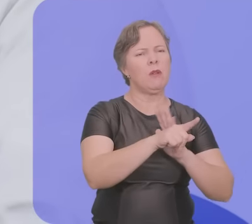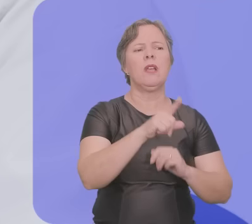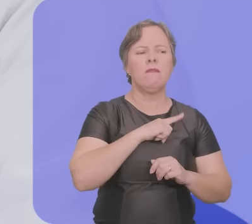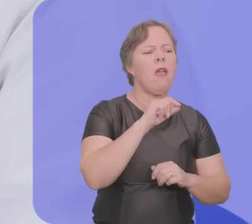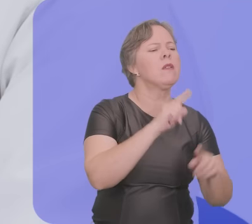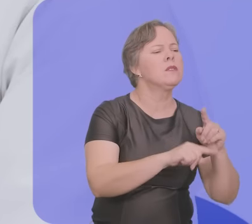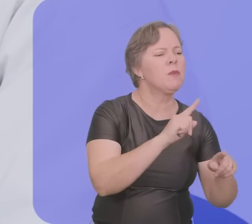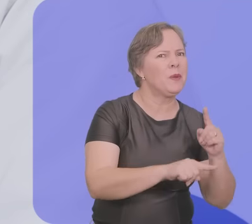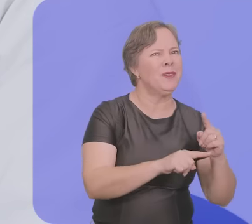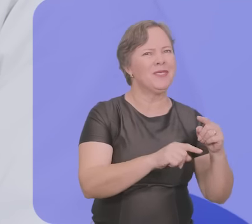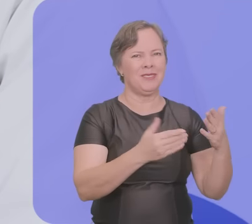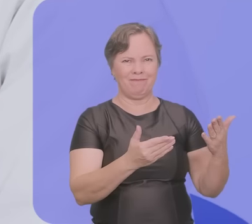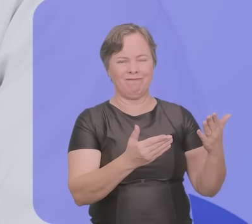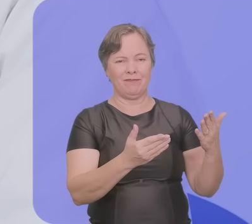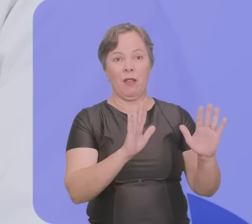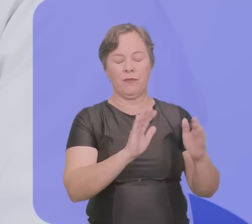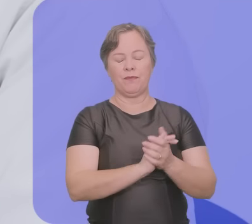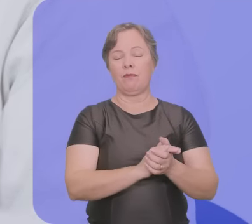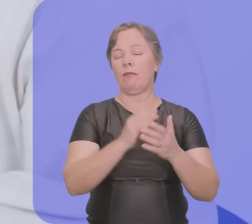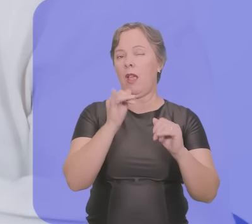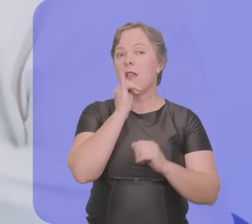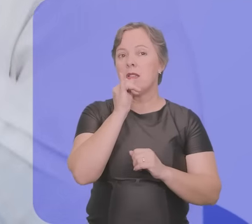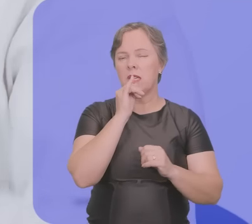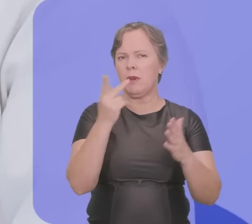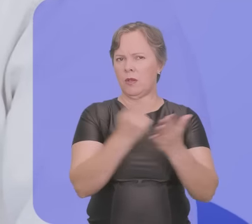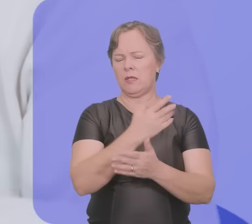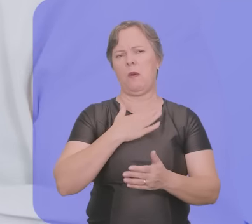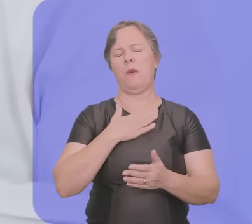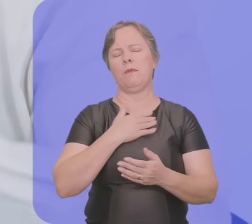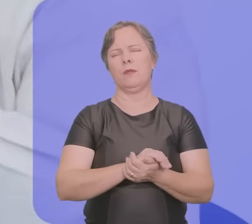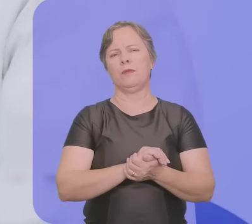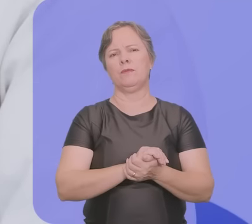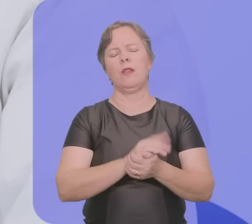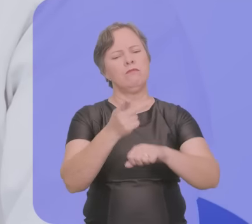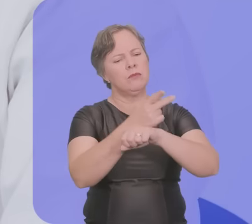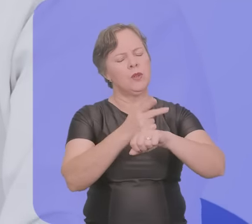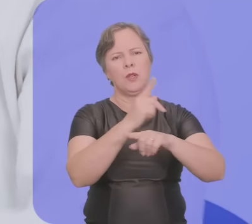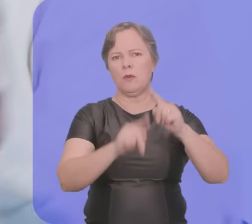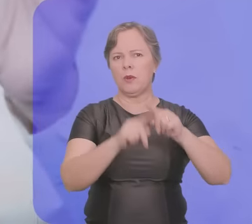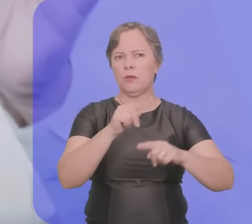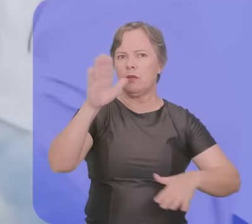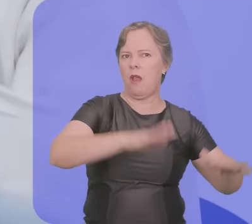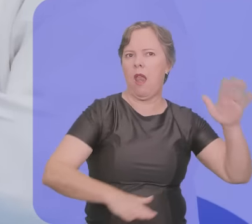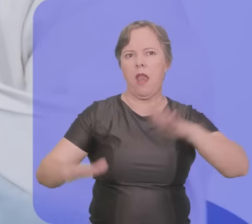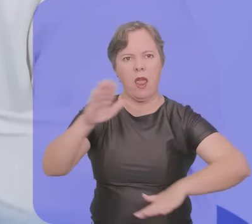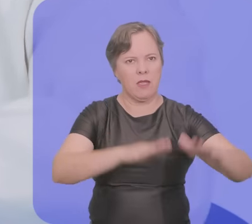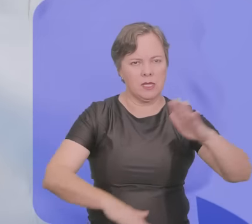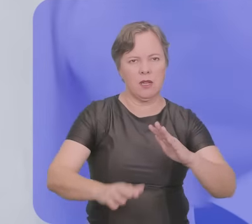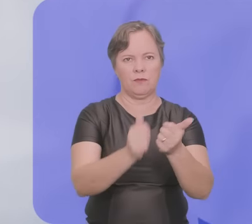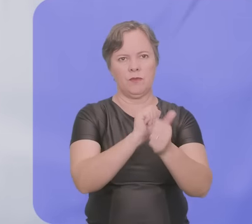determinado produto, né? Uma vez eu estava procurando um produto de natação e aí eu vi